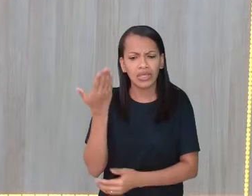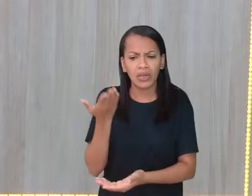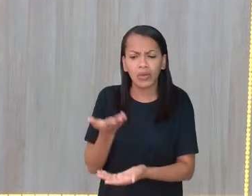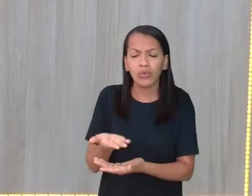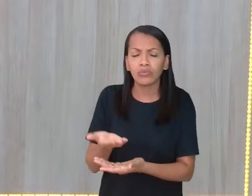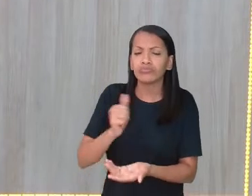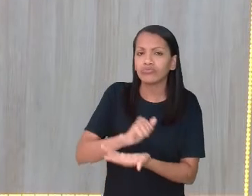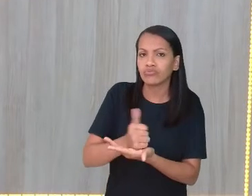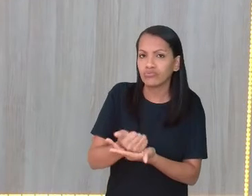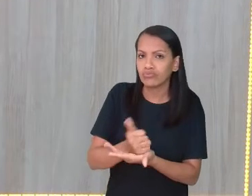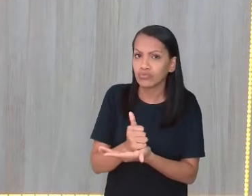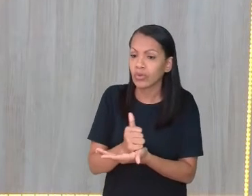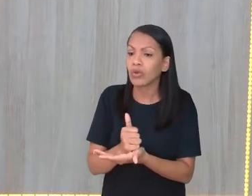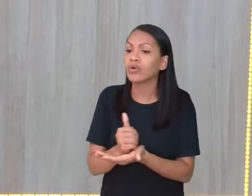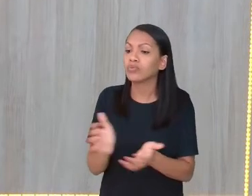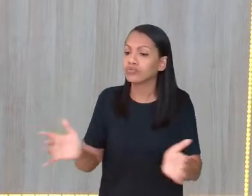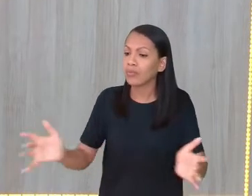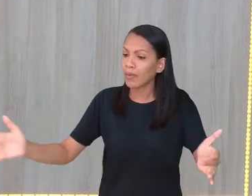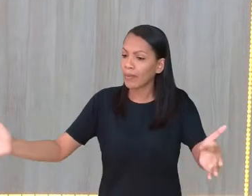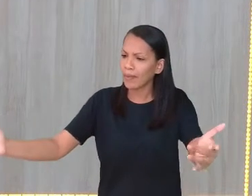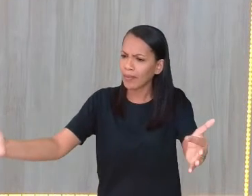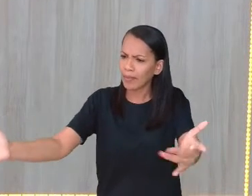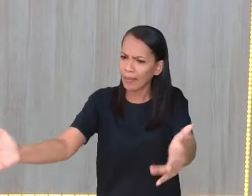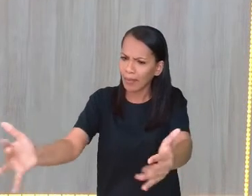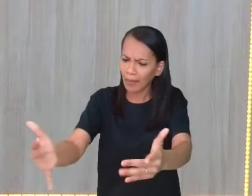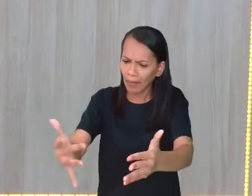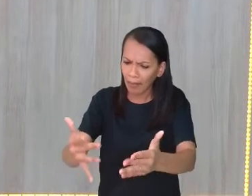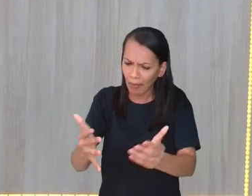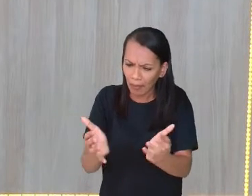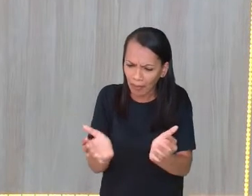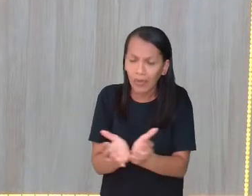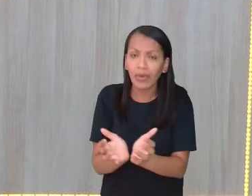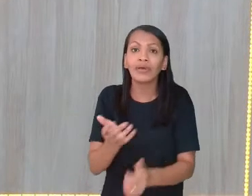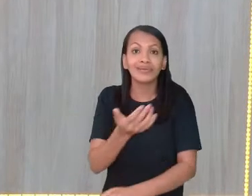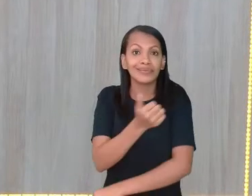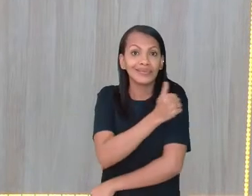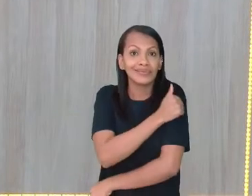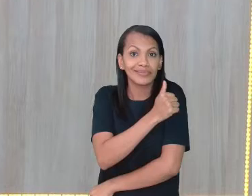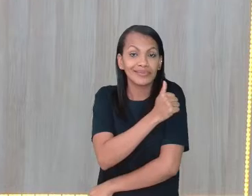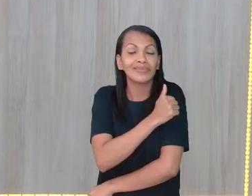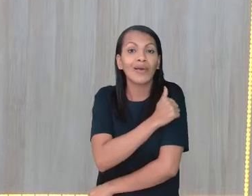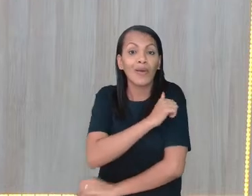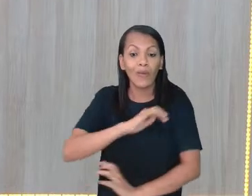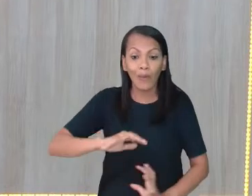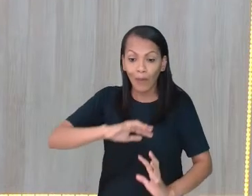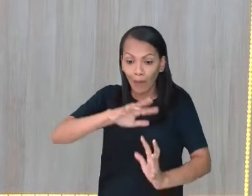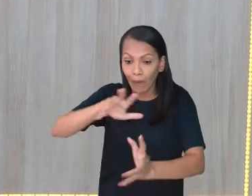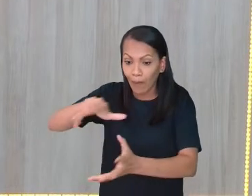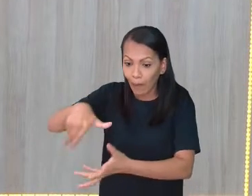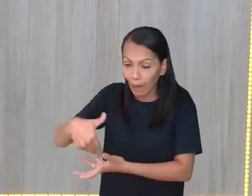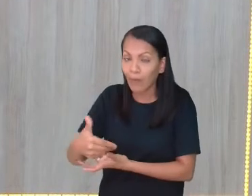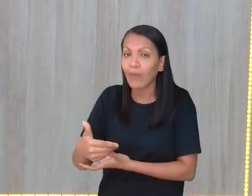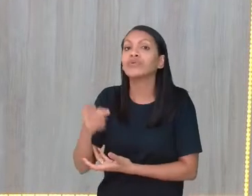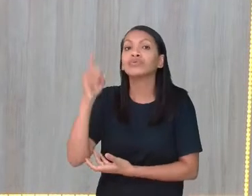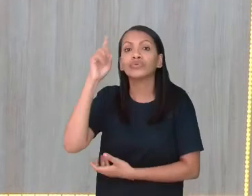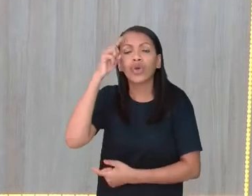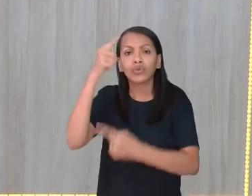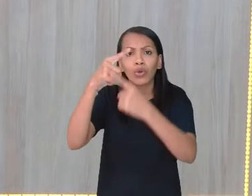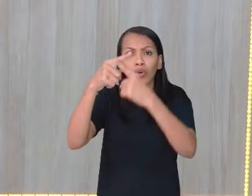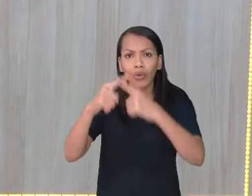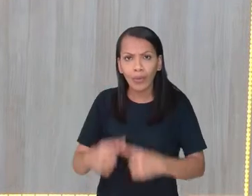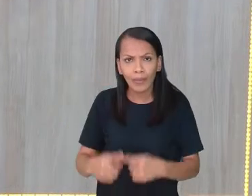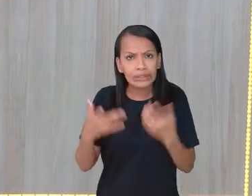estudantil que reúne pessoas, estudantes de escolas do mundo inteiro para poder competir.